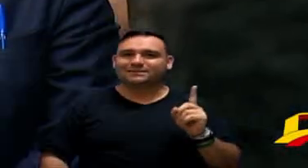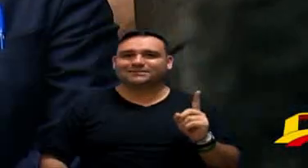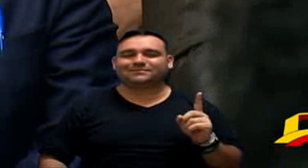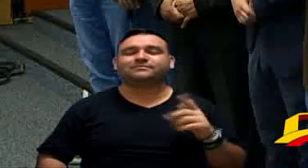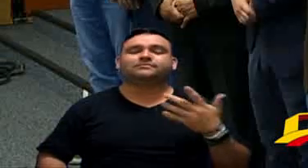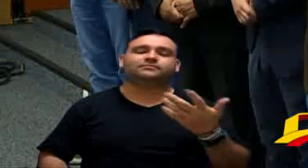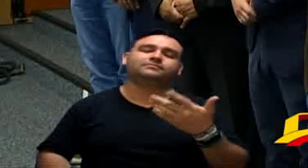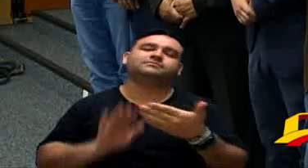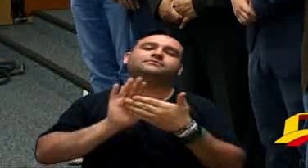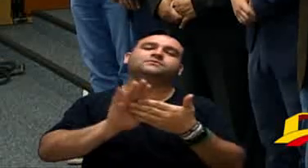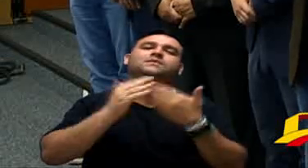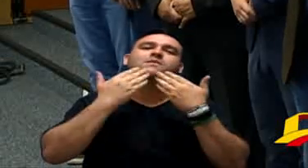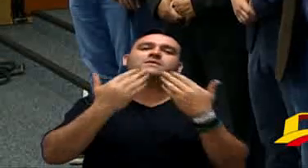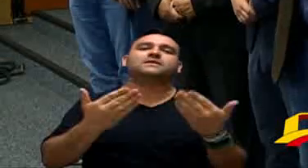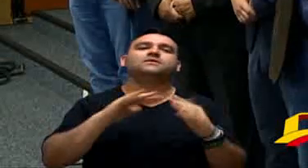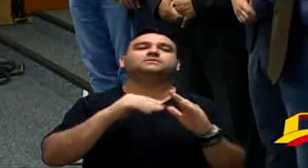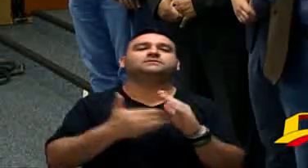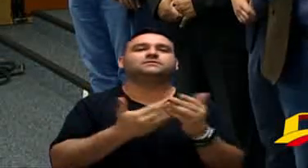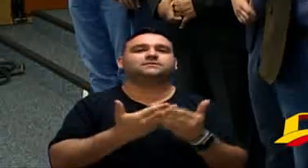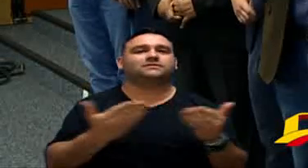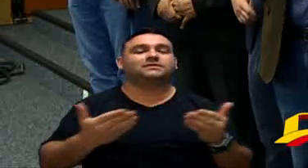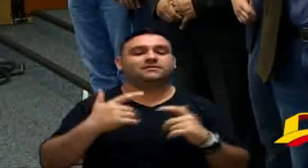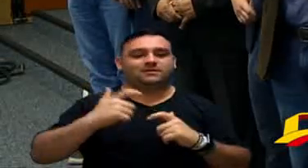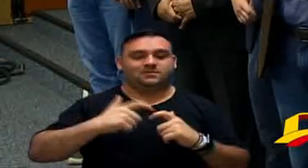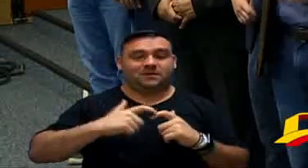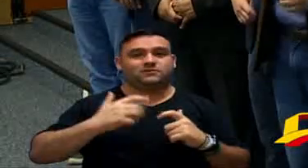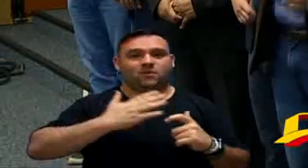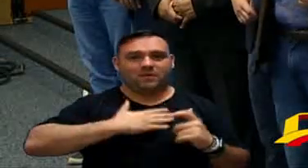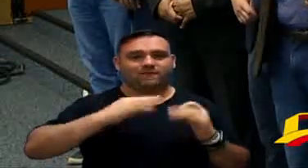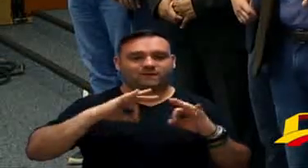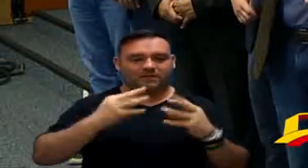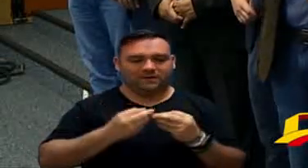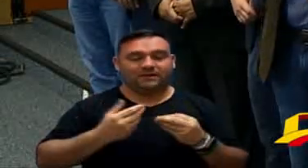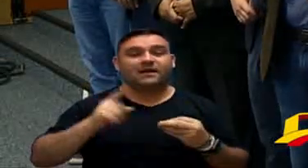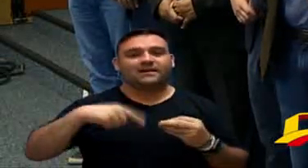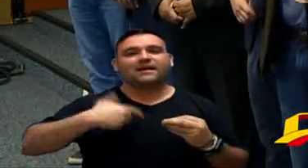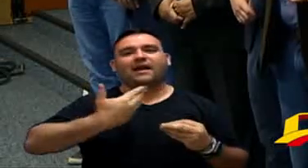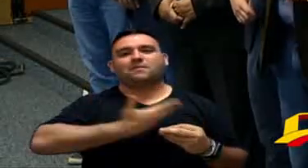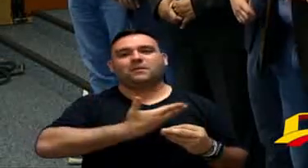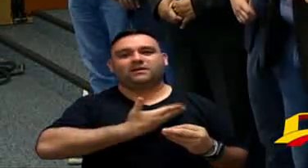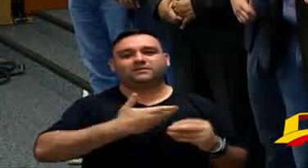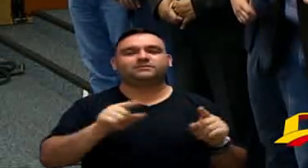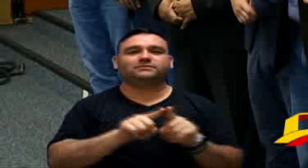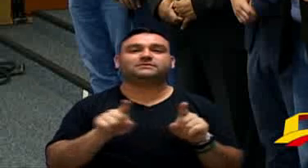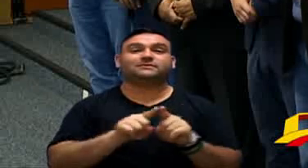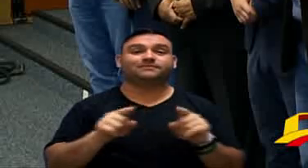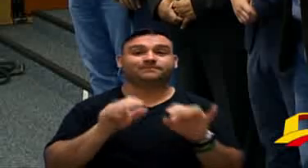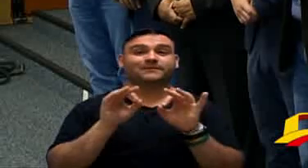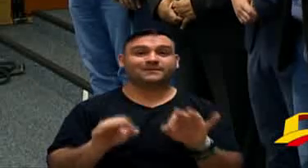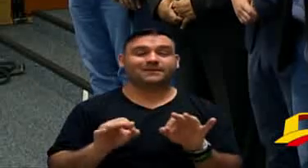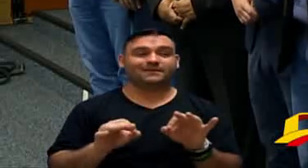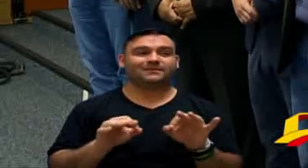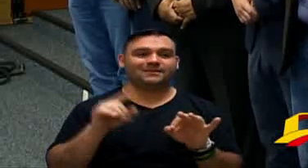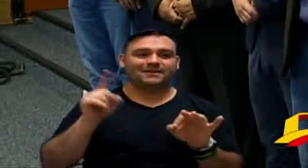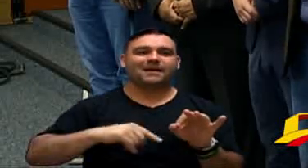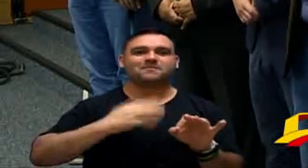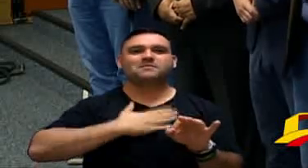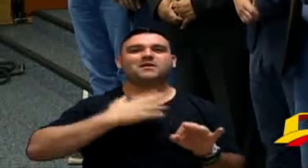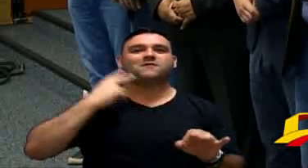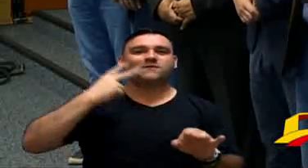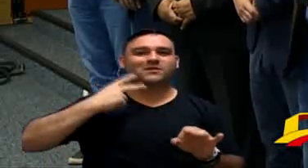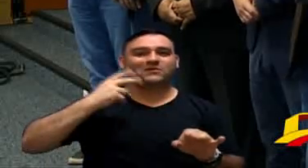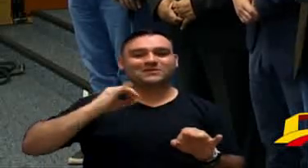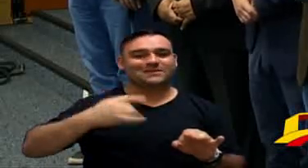demonstrar publicamente que você também é meu médico você é meu amigo e você com certeza seria o meu Vereador